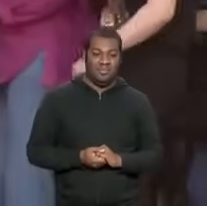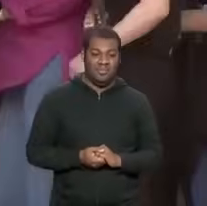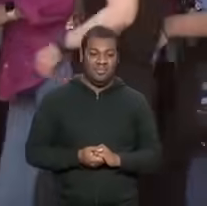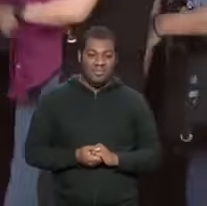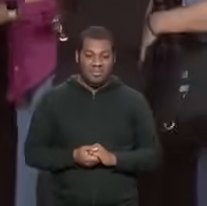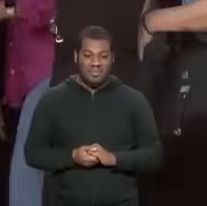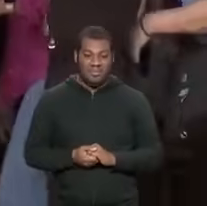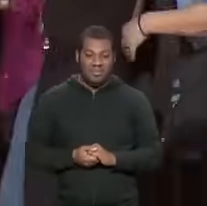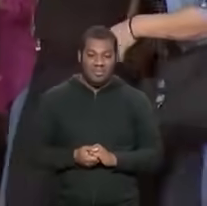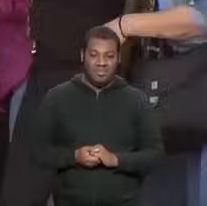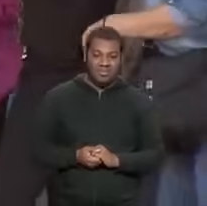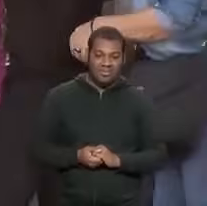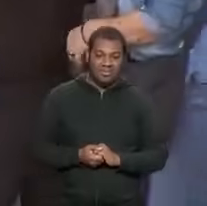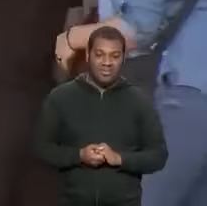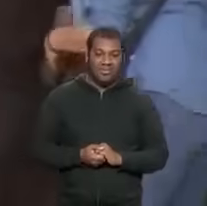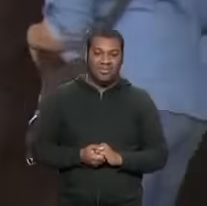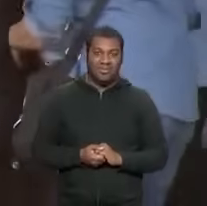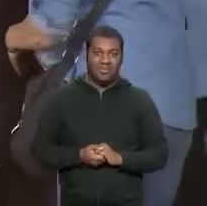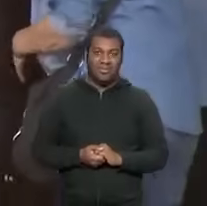Obrigado